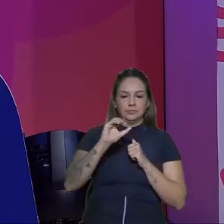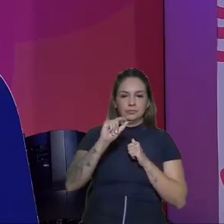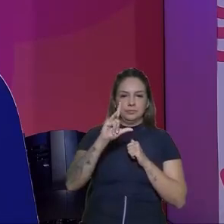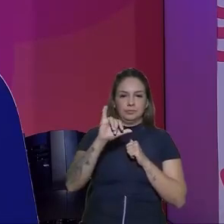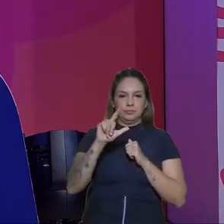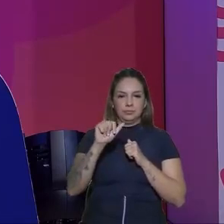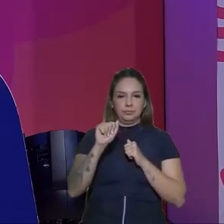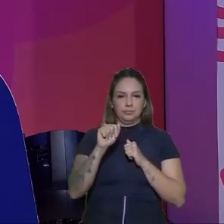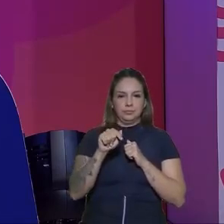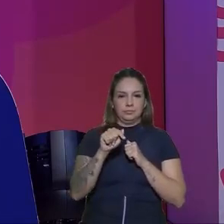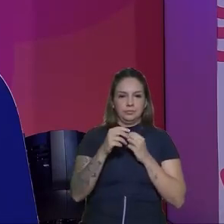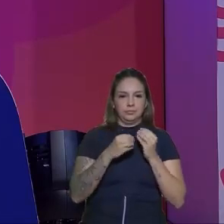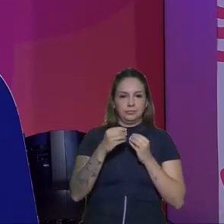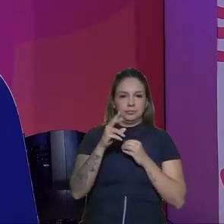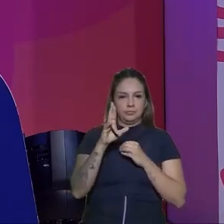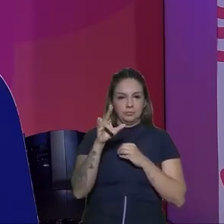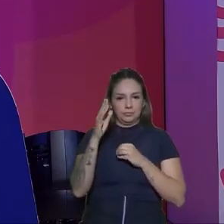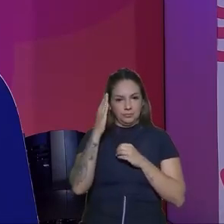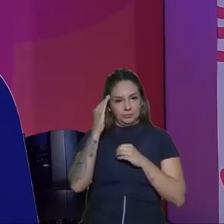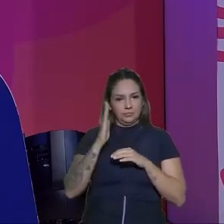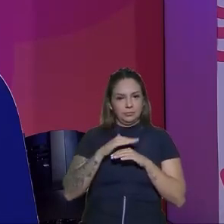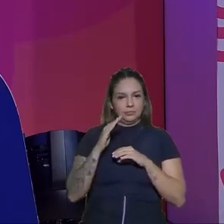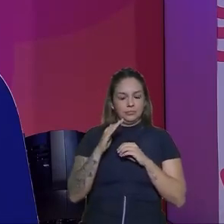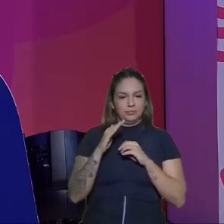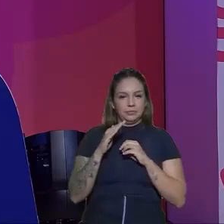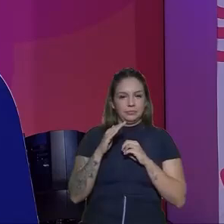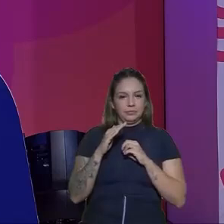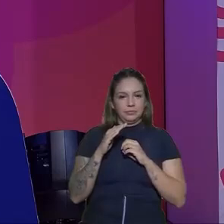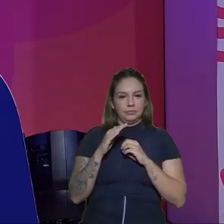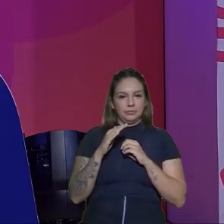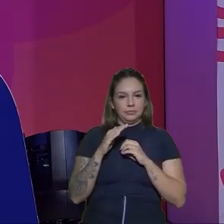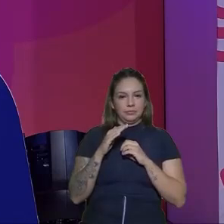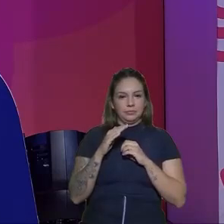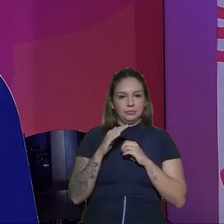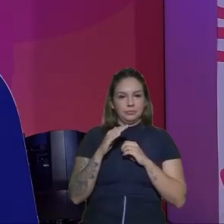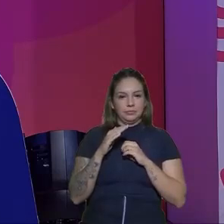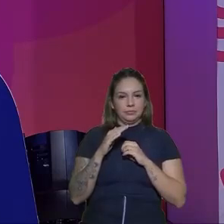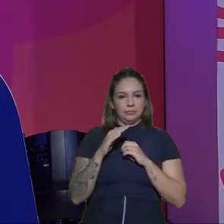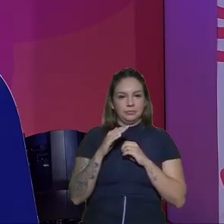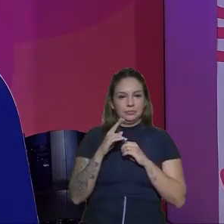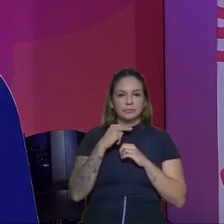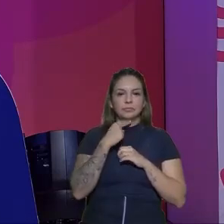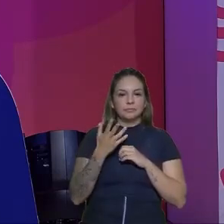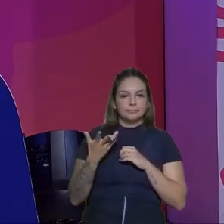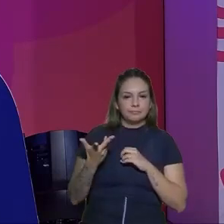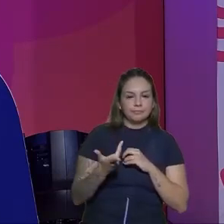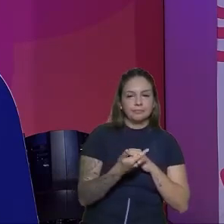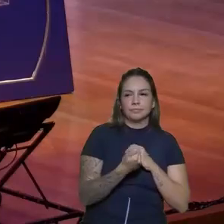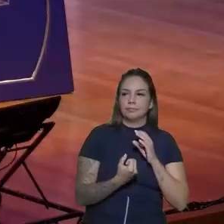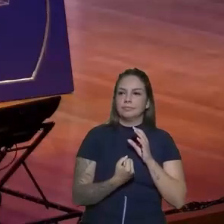Kalila, como você, Ricardo, mas a Kalila um pouco mais, já há mais tempo. Kalila, essa voz